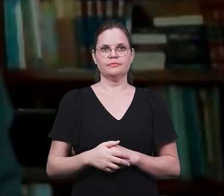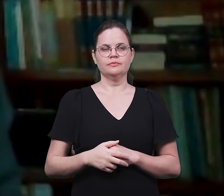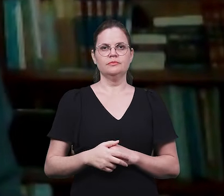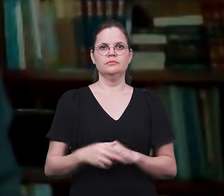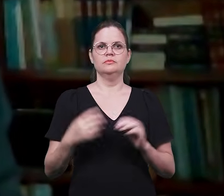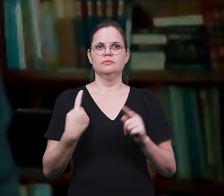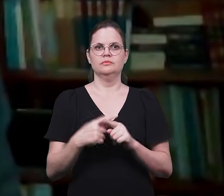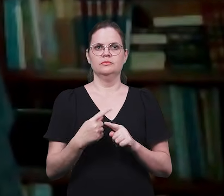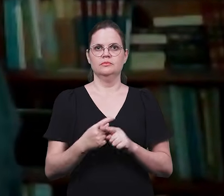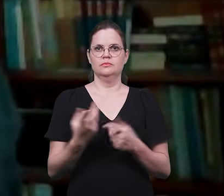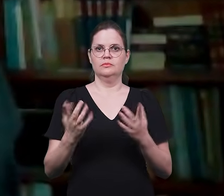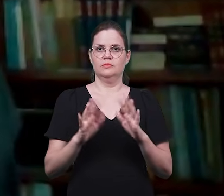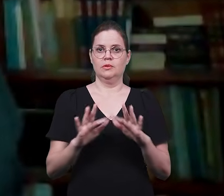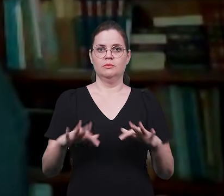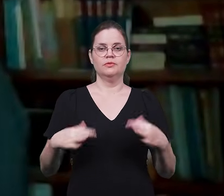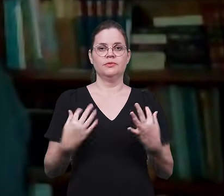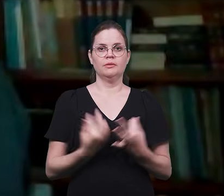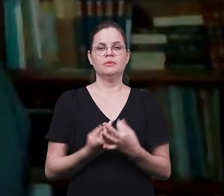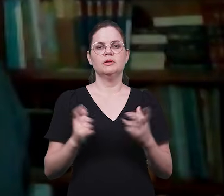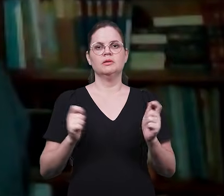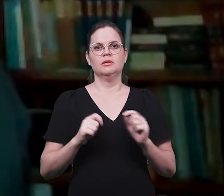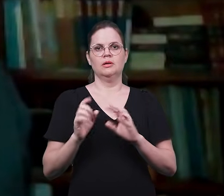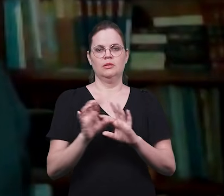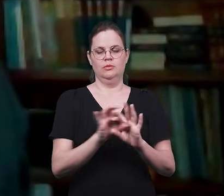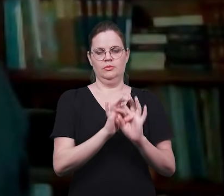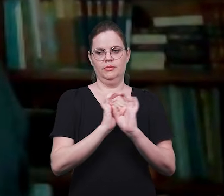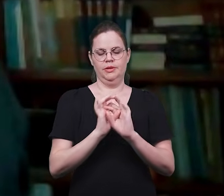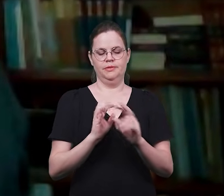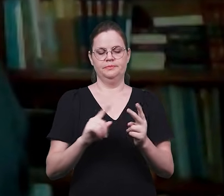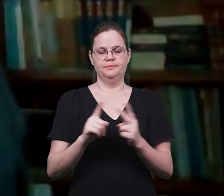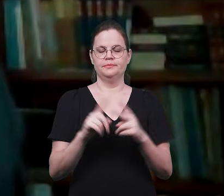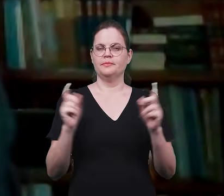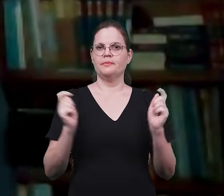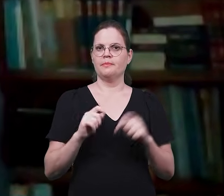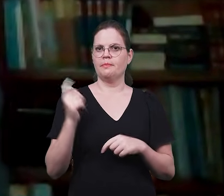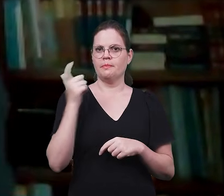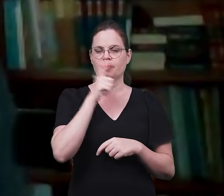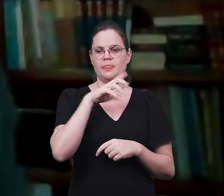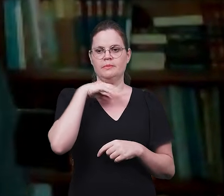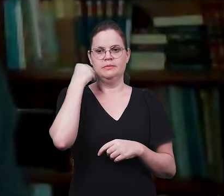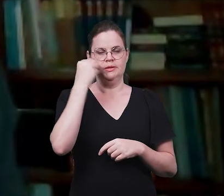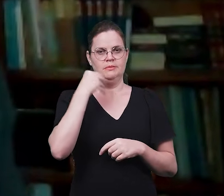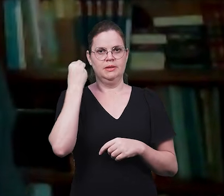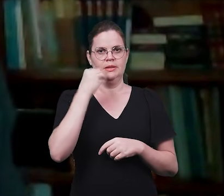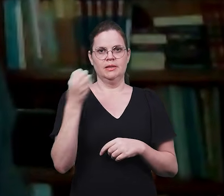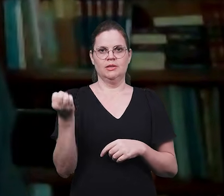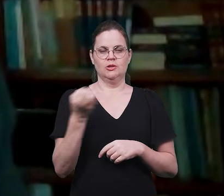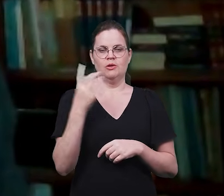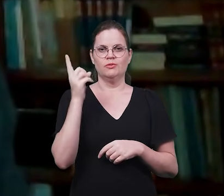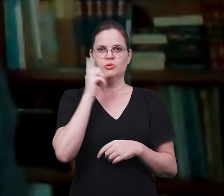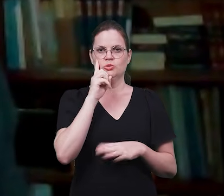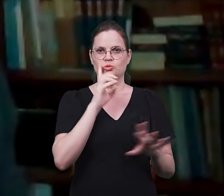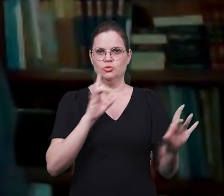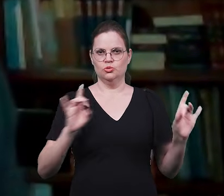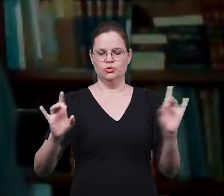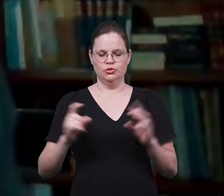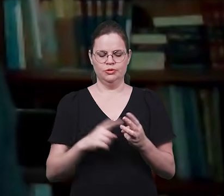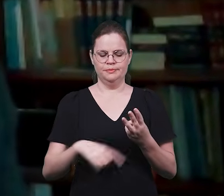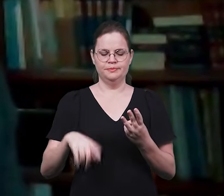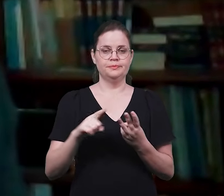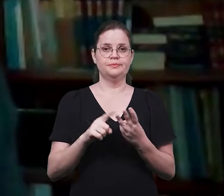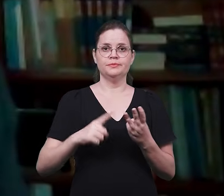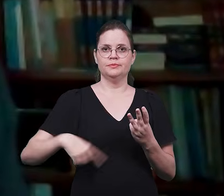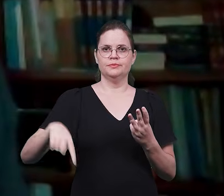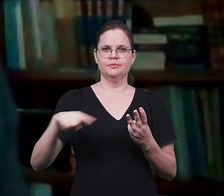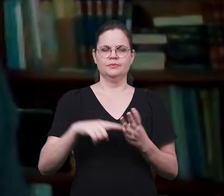Um lar que nós temos comunhão, um lar que nós alcançamos a cada dia uma experiência nova na presença